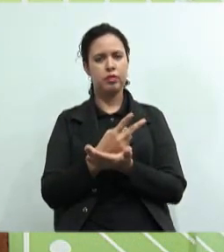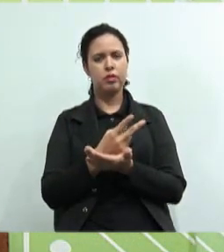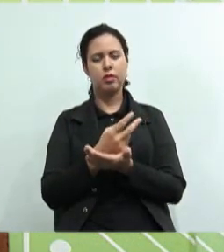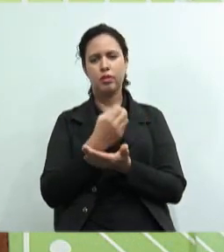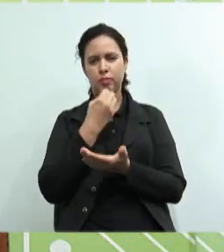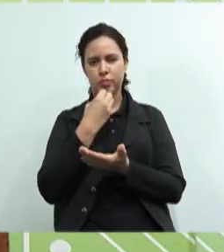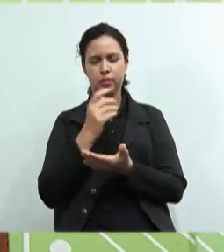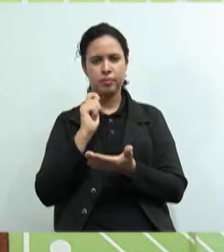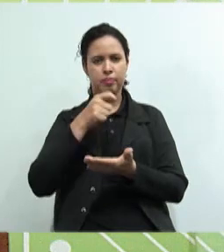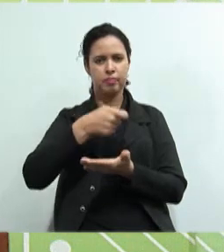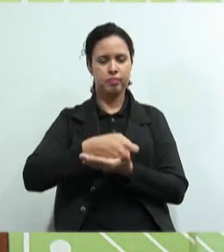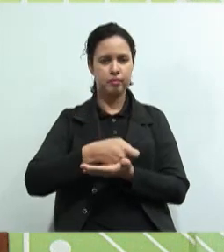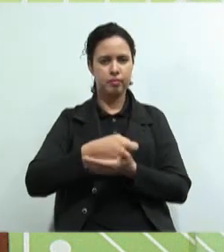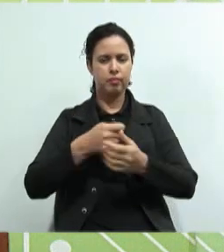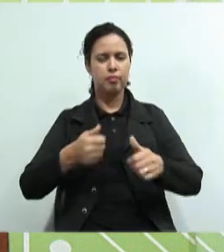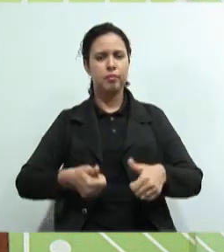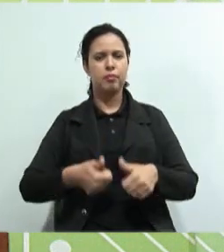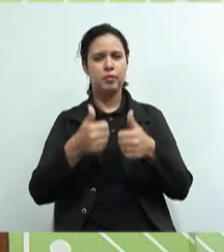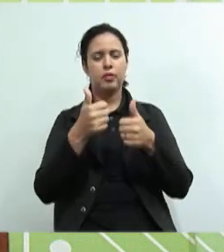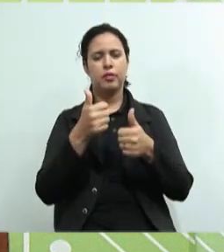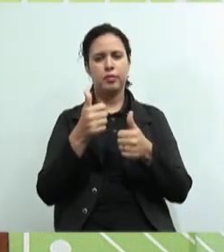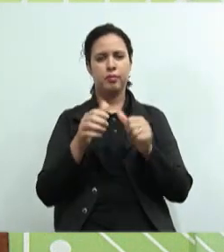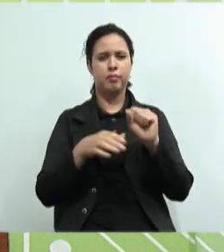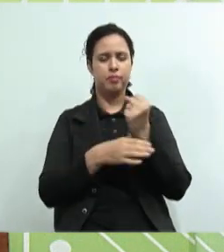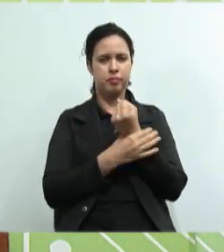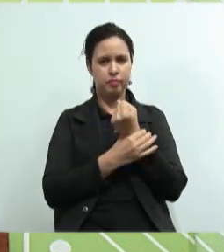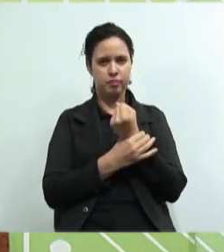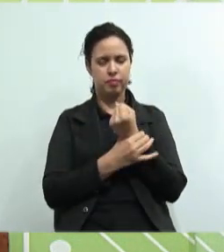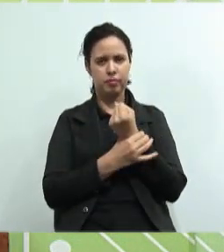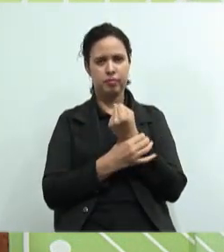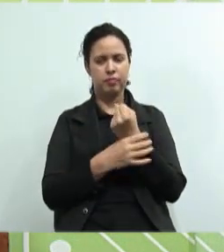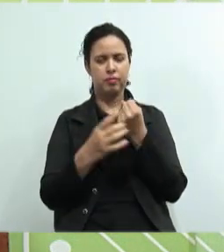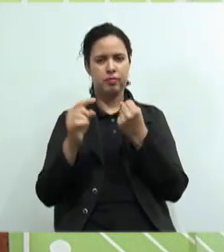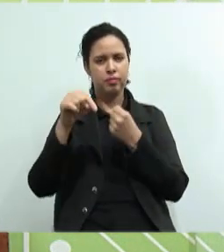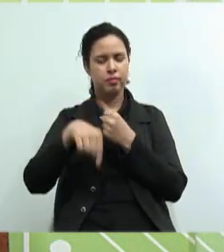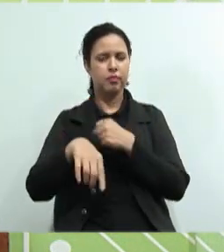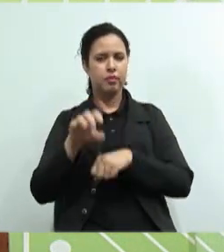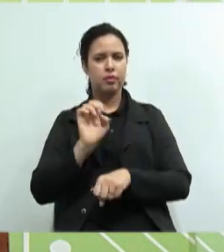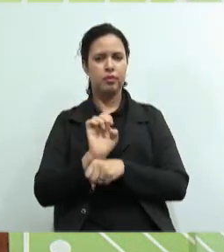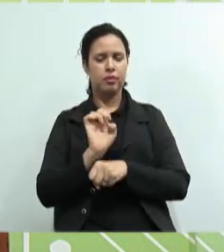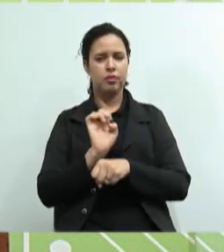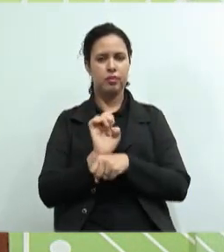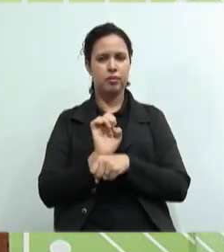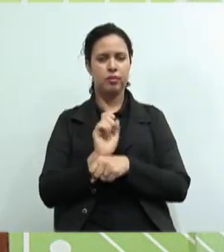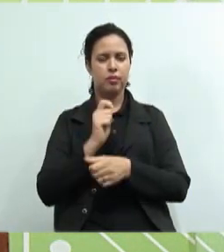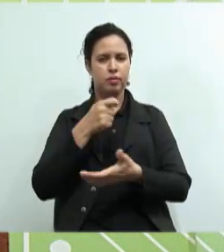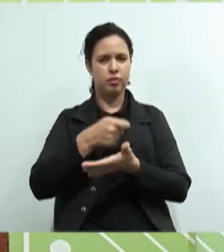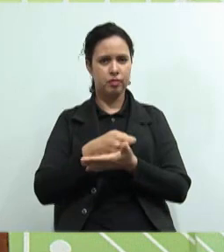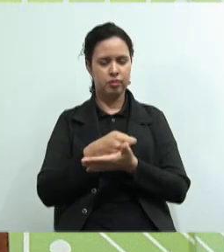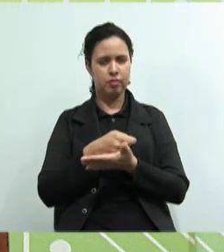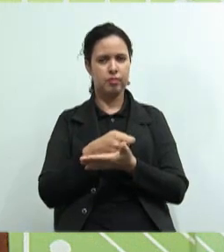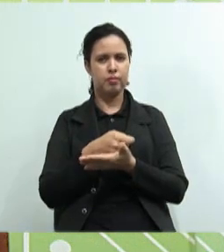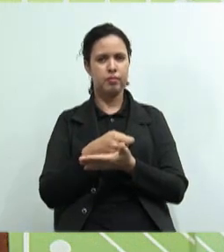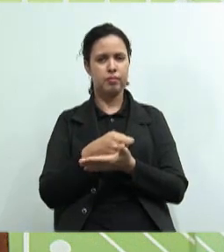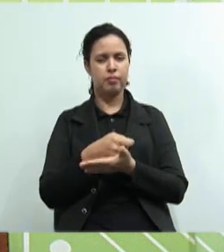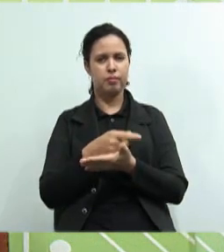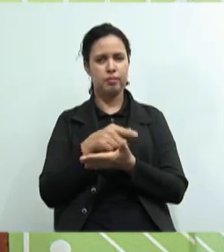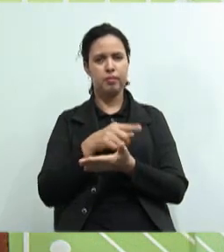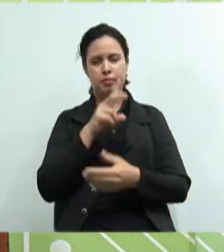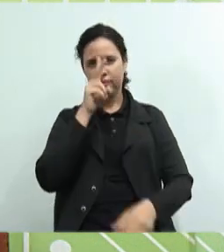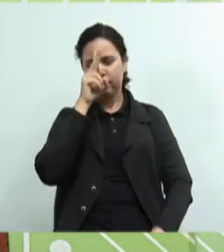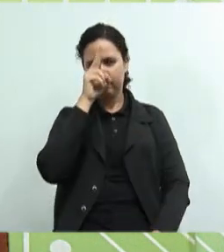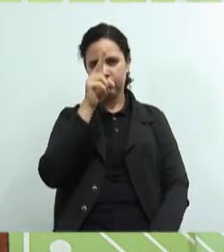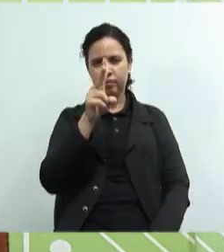remunerados, melhor é a segurança econômica da produção aqui no nosso estado. Então, comprar de um pequeno produtor é fortalecer